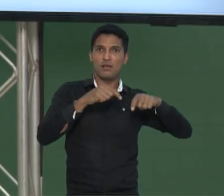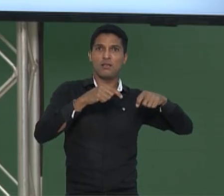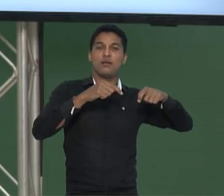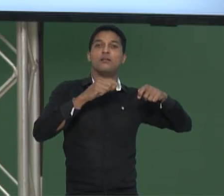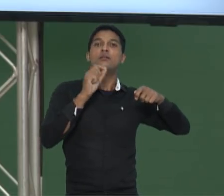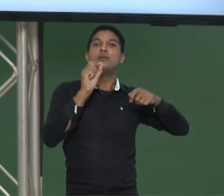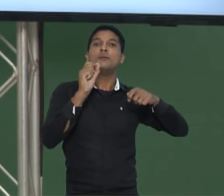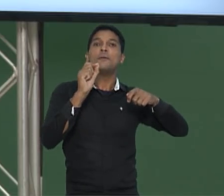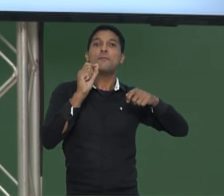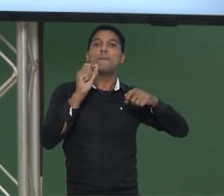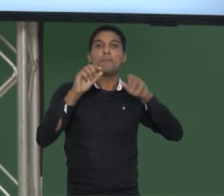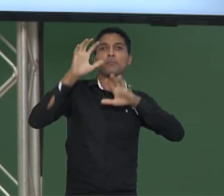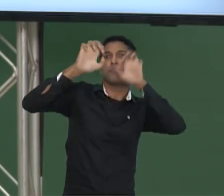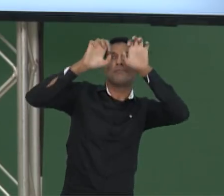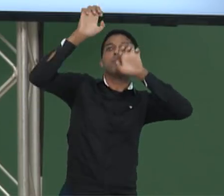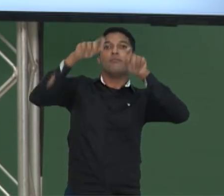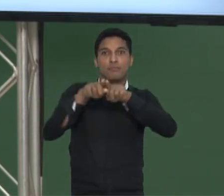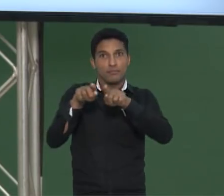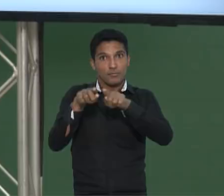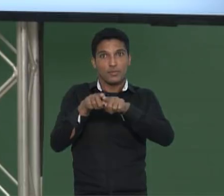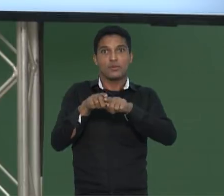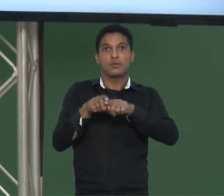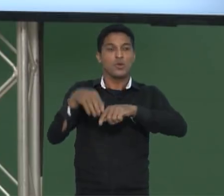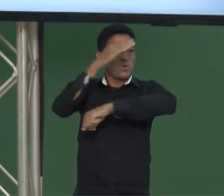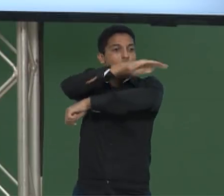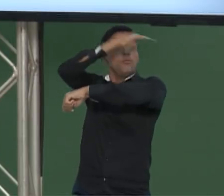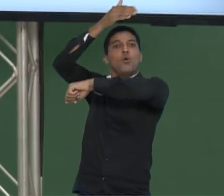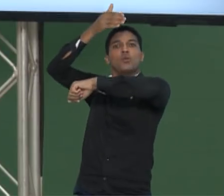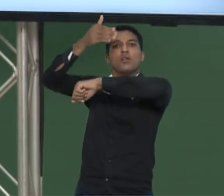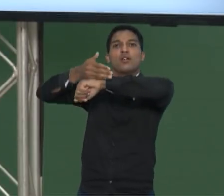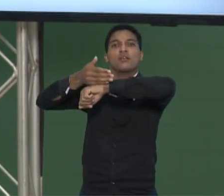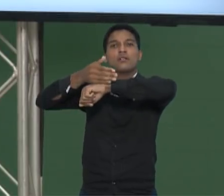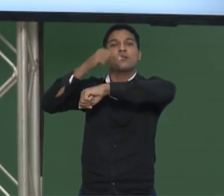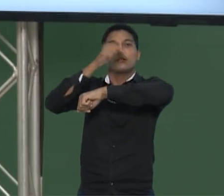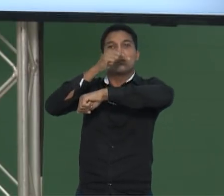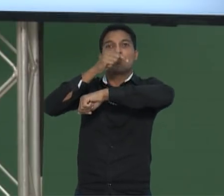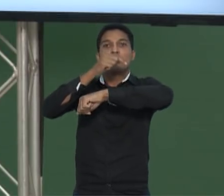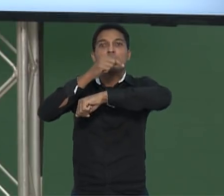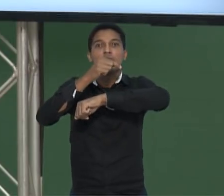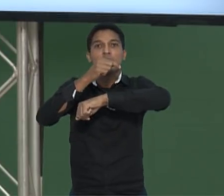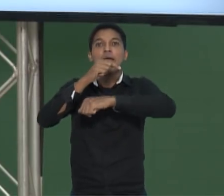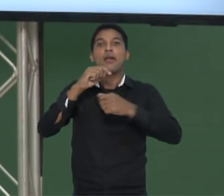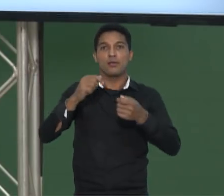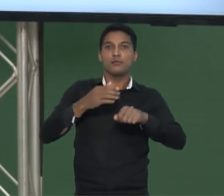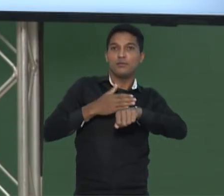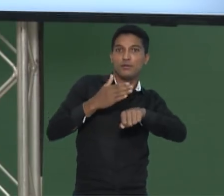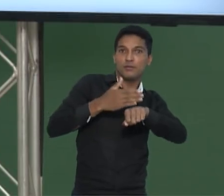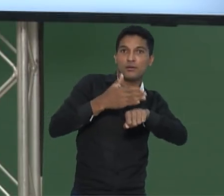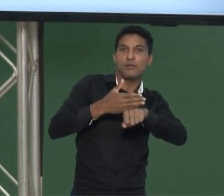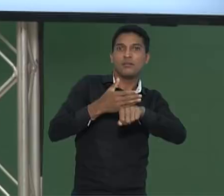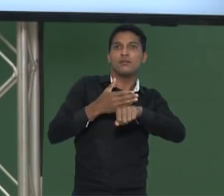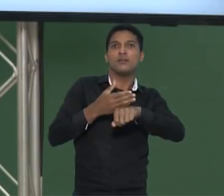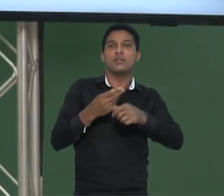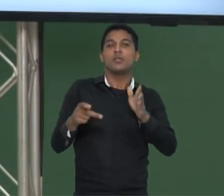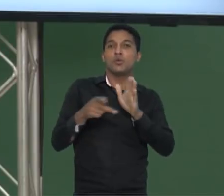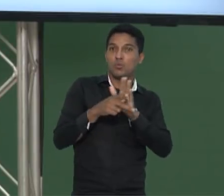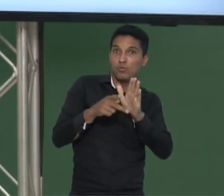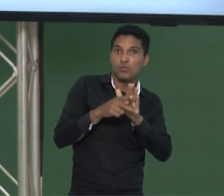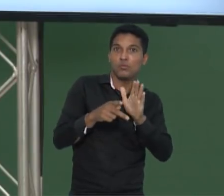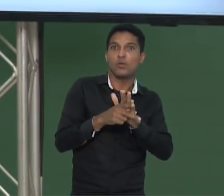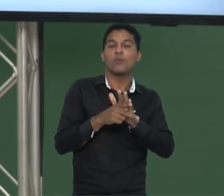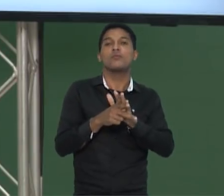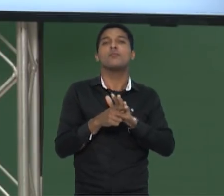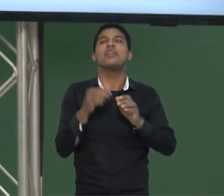gente faz no ambiente de montanha é considerado como uma atividade de montanhismo.